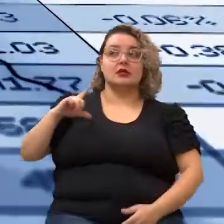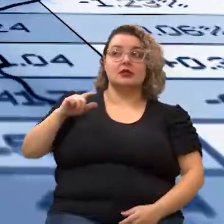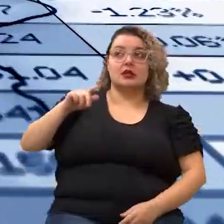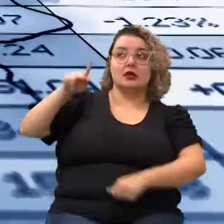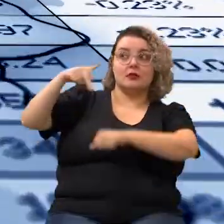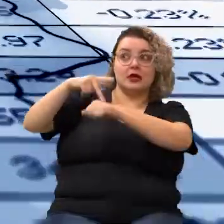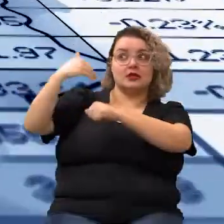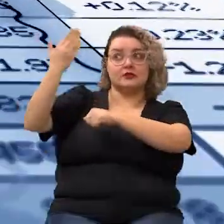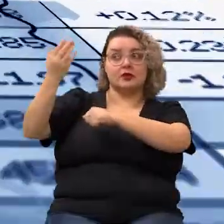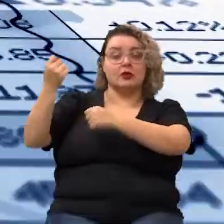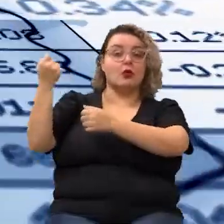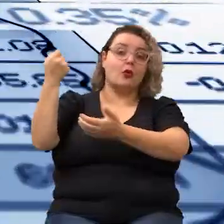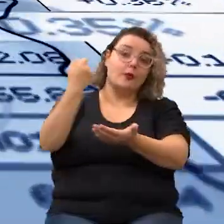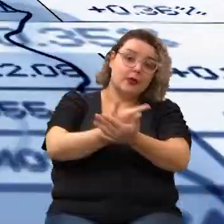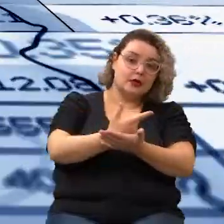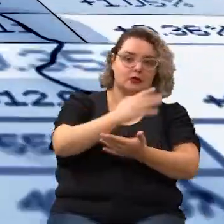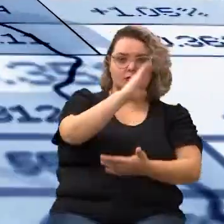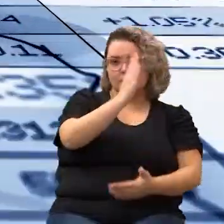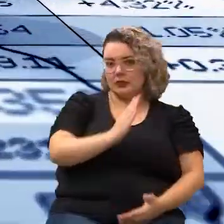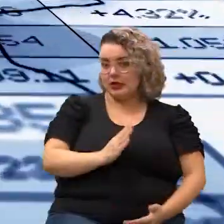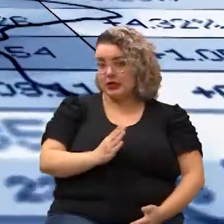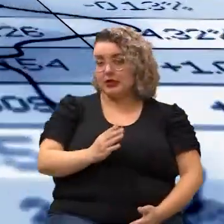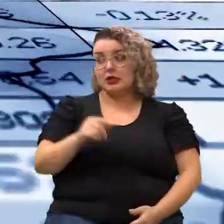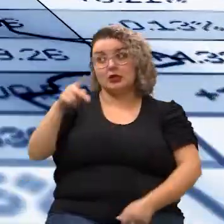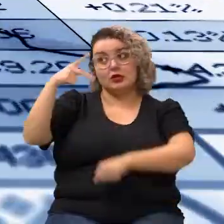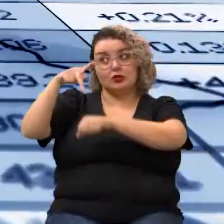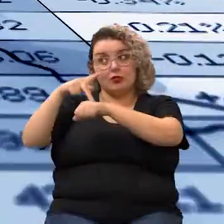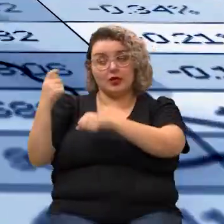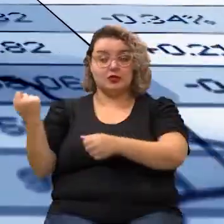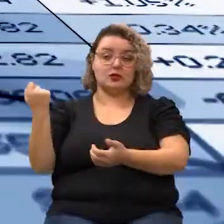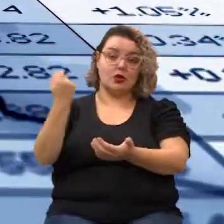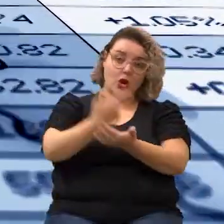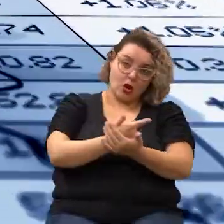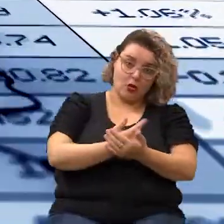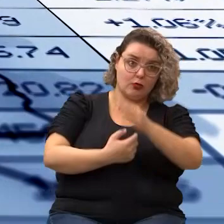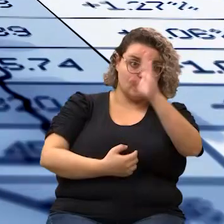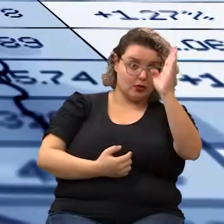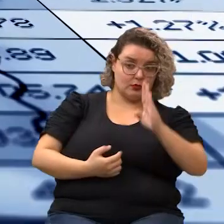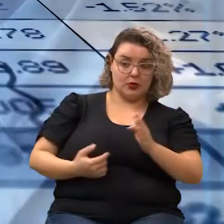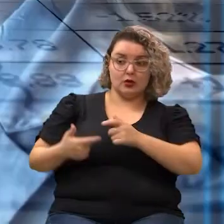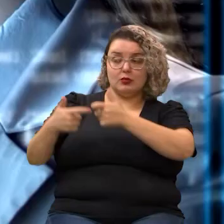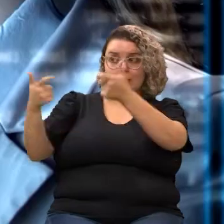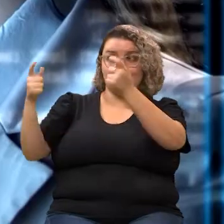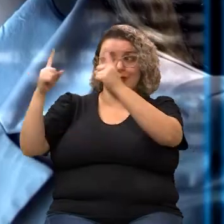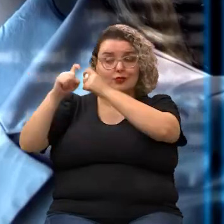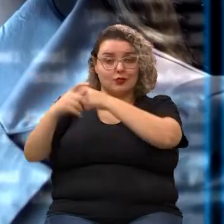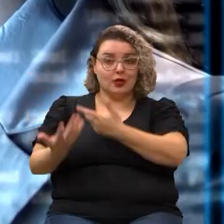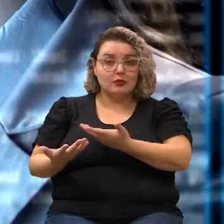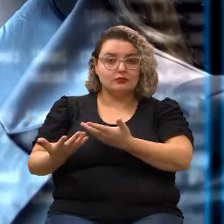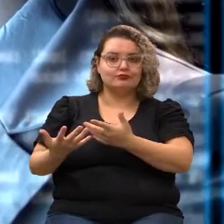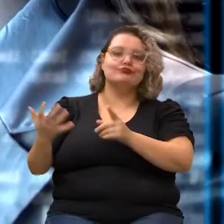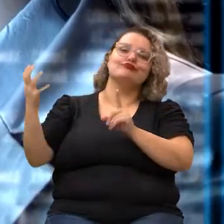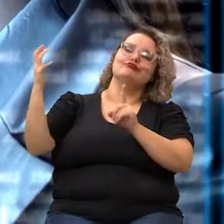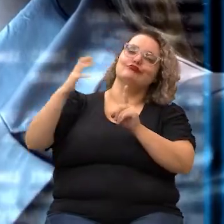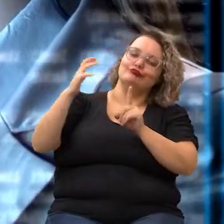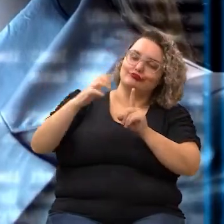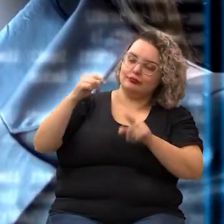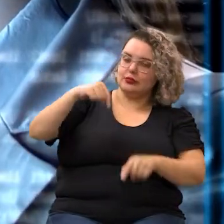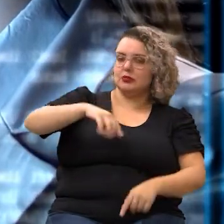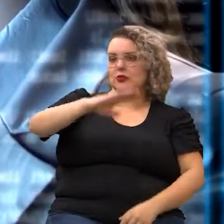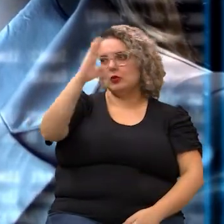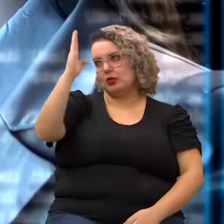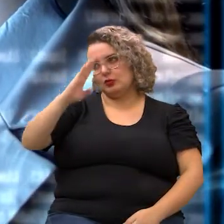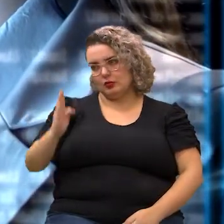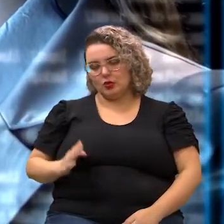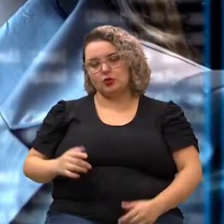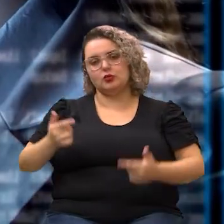alguém comprando. E se esse país que compra ou esses países que compram estão num cenário de maior dificuldade, isso impacta